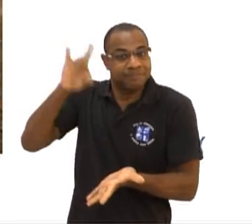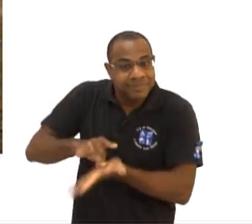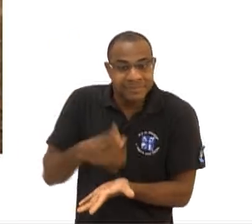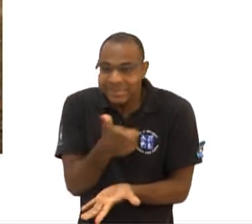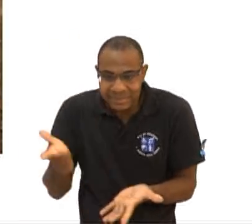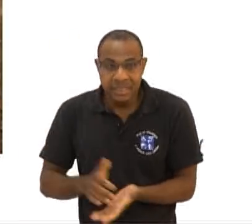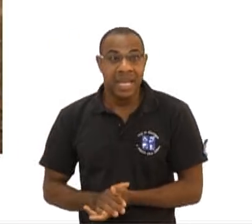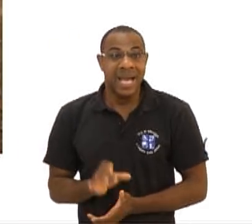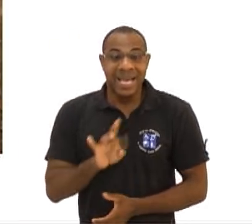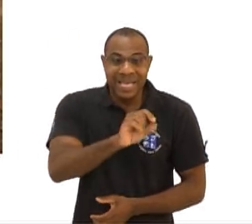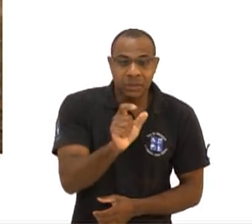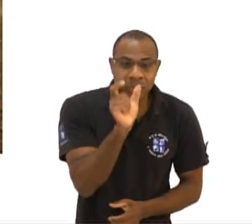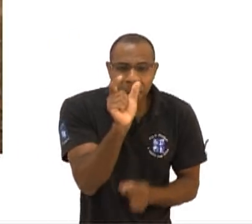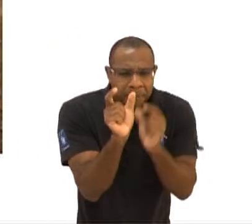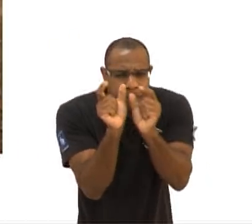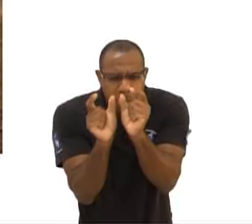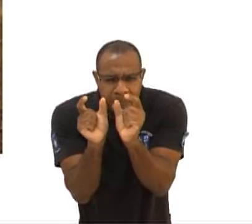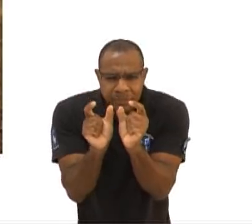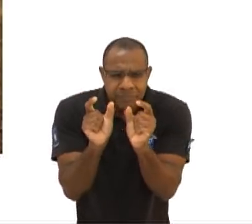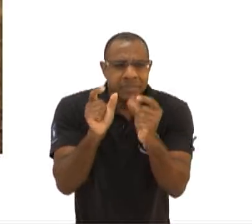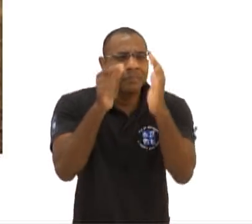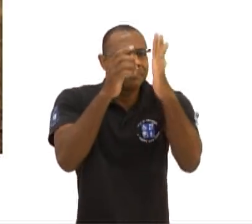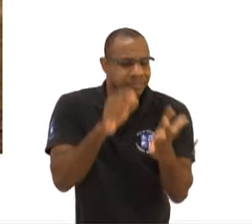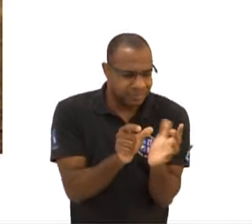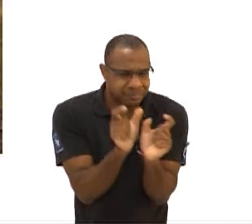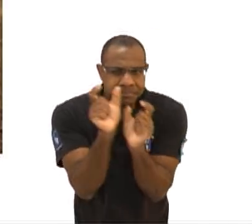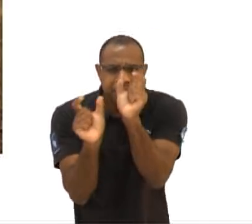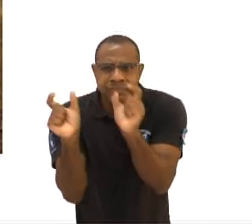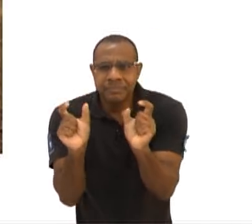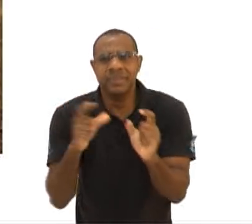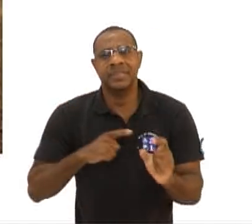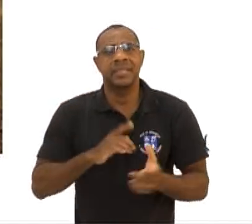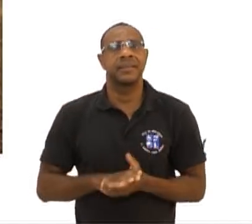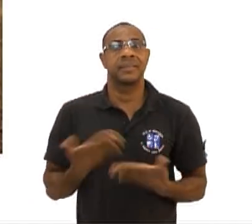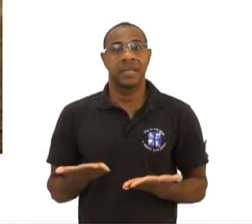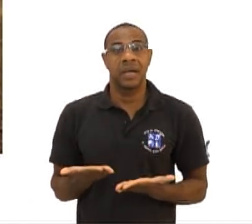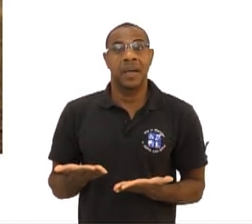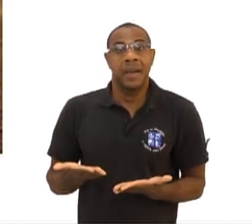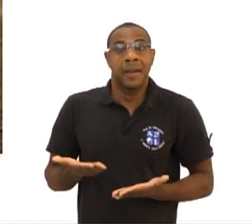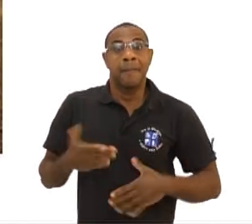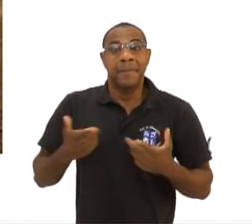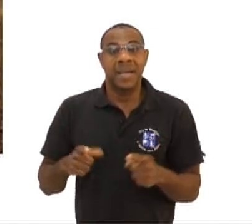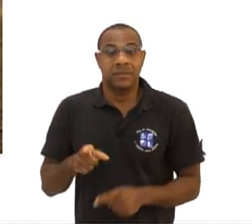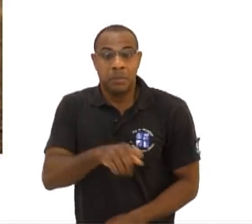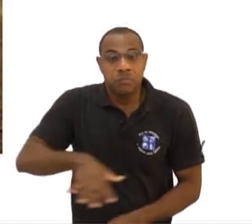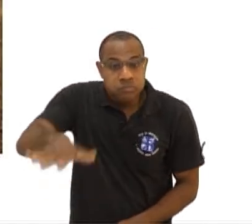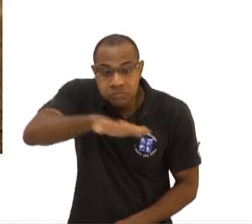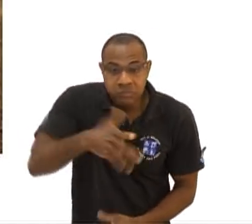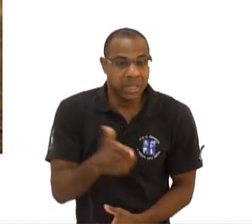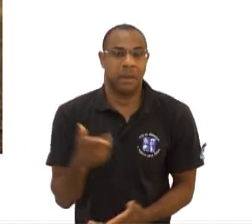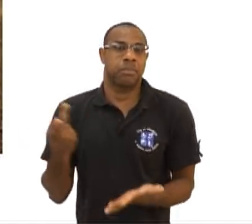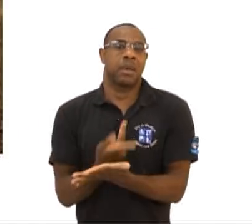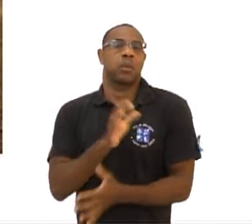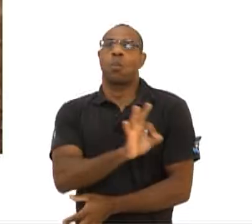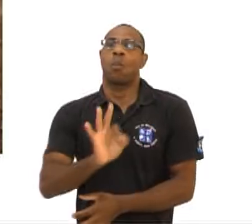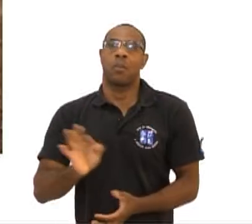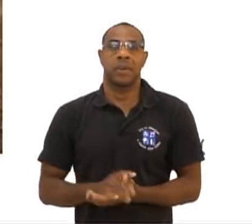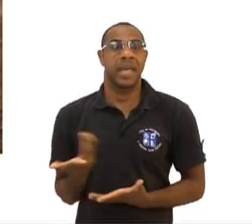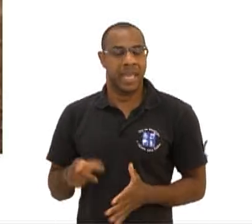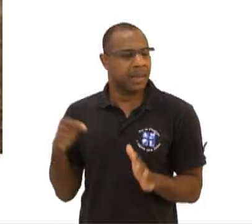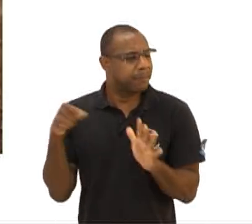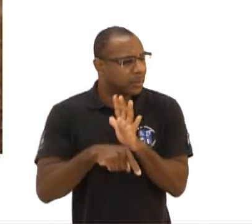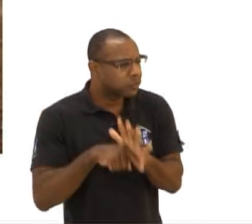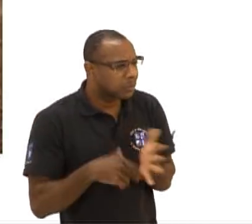um pedacinho desse espelho. Logo, ninguém está tão certo, porque ninguém está tão errado. E ela perguntou, mas